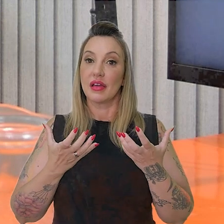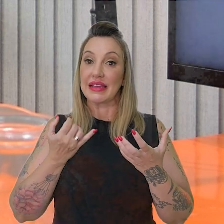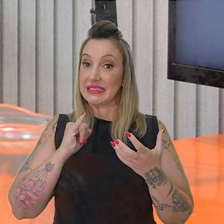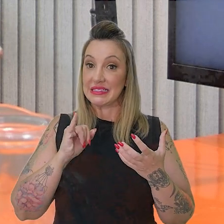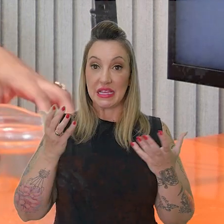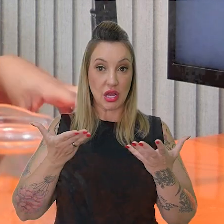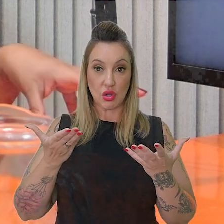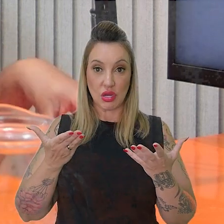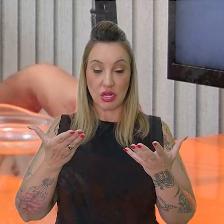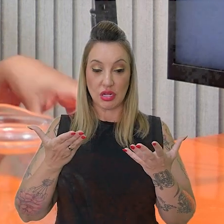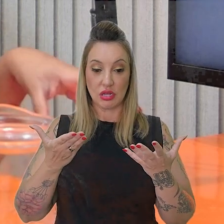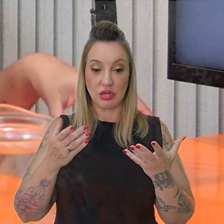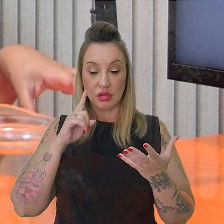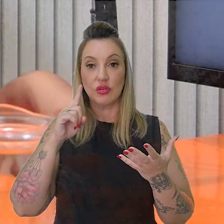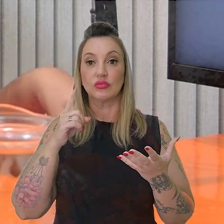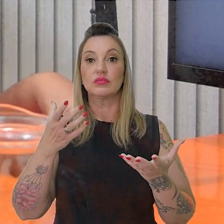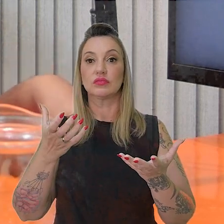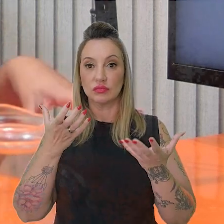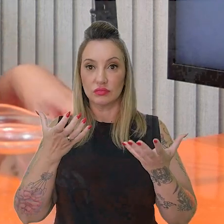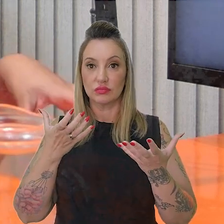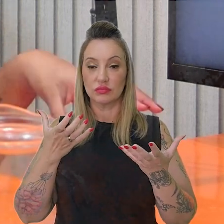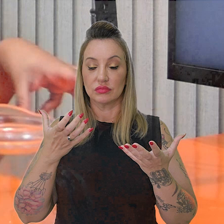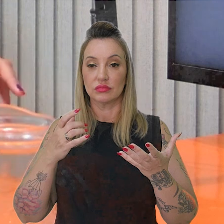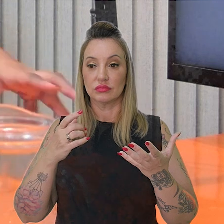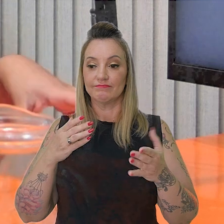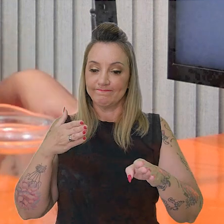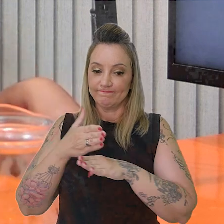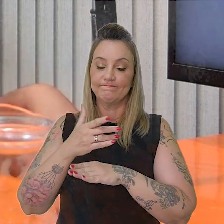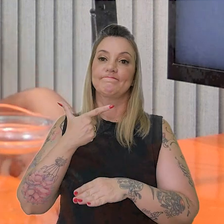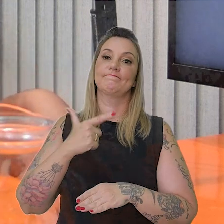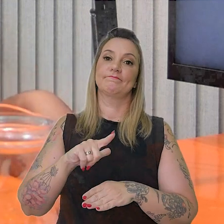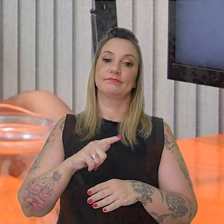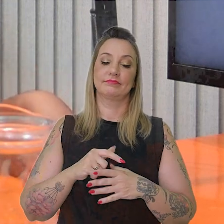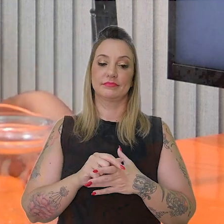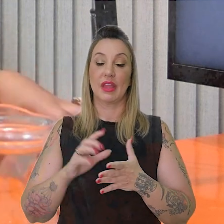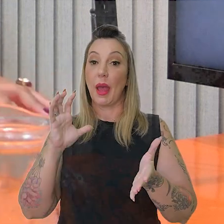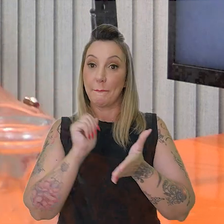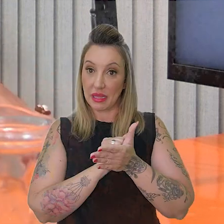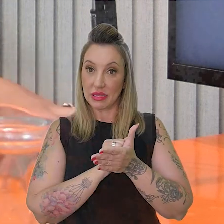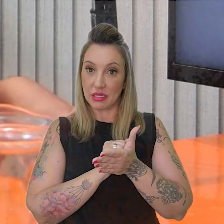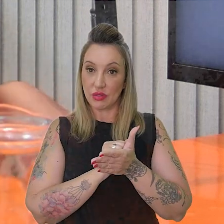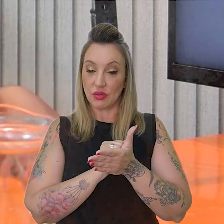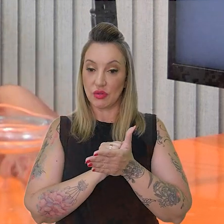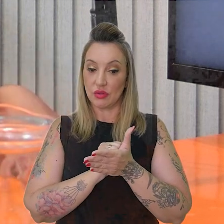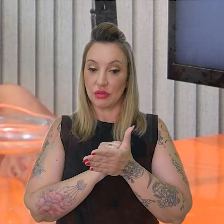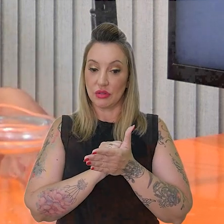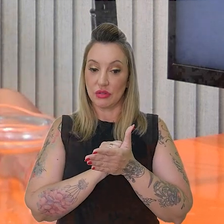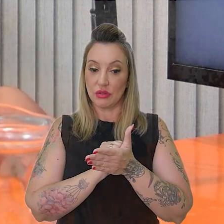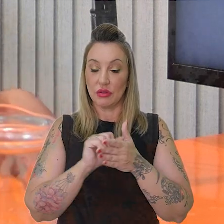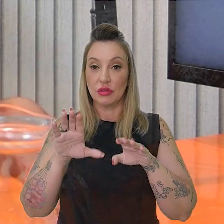quero se não agora uma hora é eu vou ingressar de vez e aí me matriculei